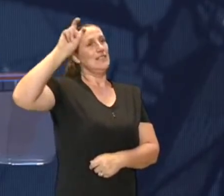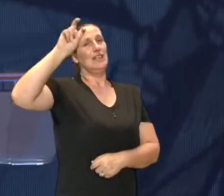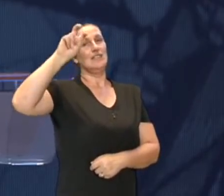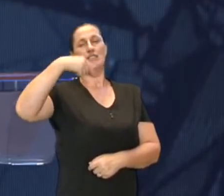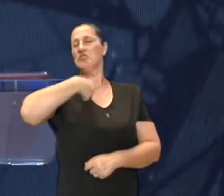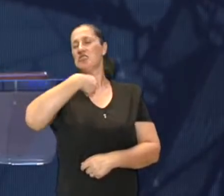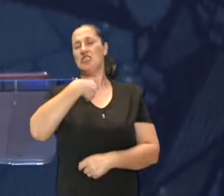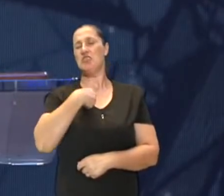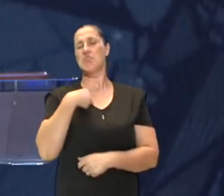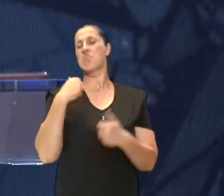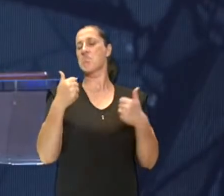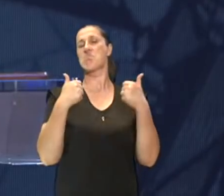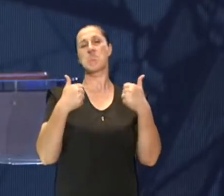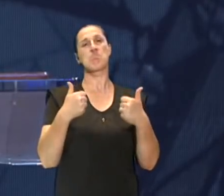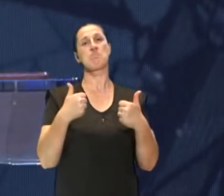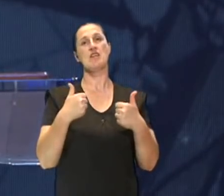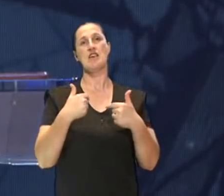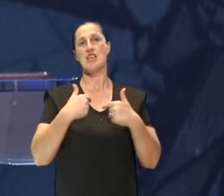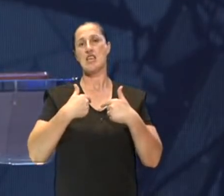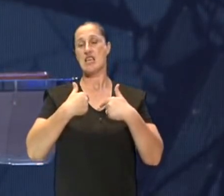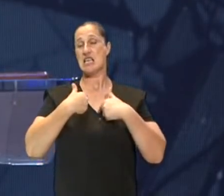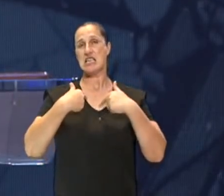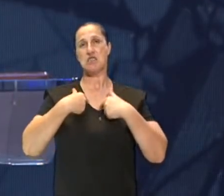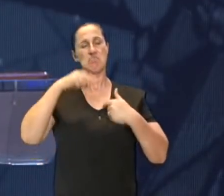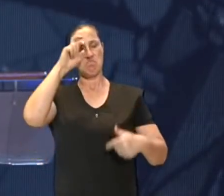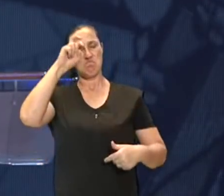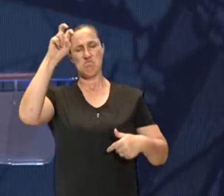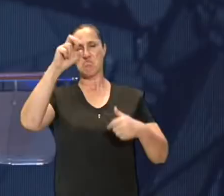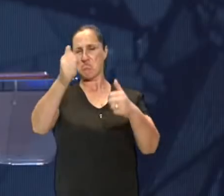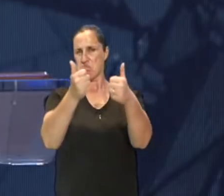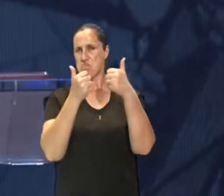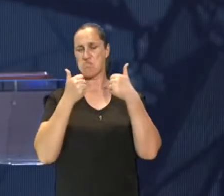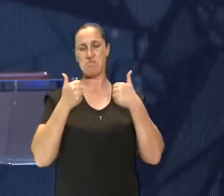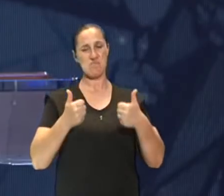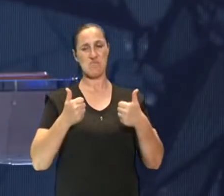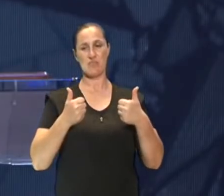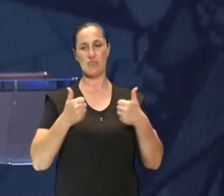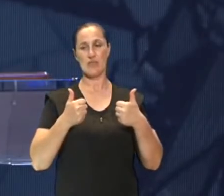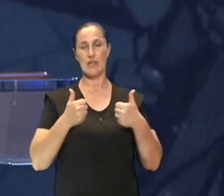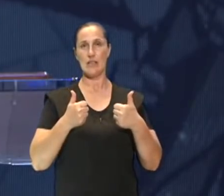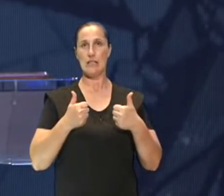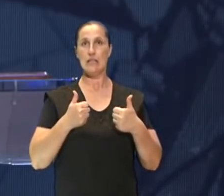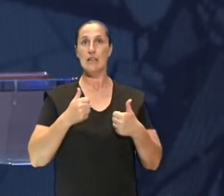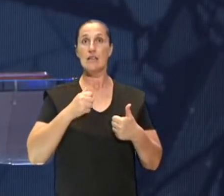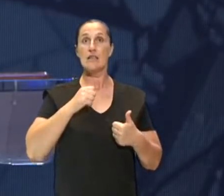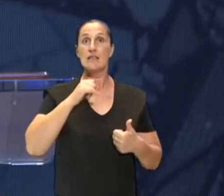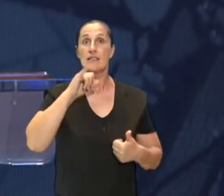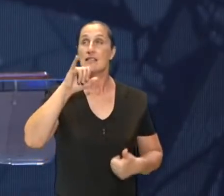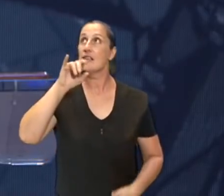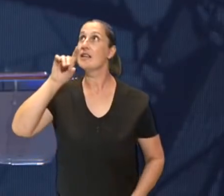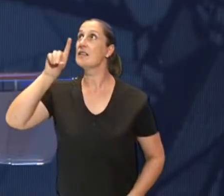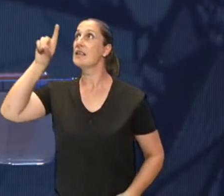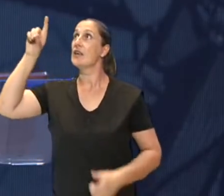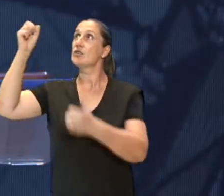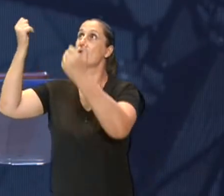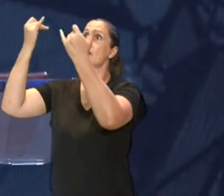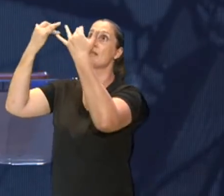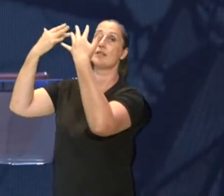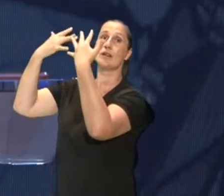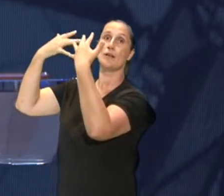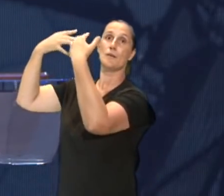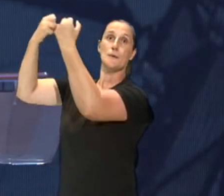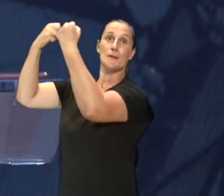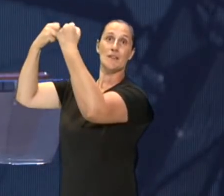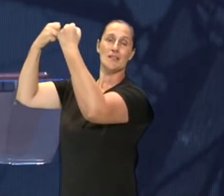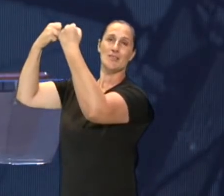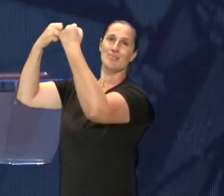capacidade, isso aqui foi obra da minha genialidade. Querido, se Deus tirar a bênção dele sobre a nossa vida,